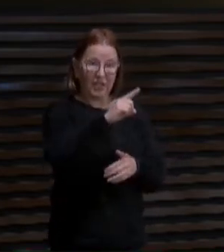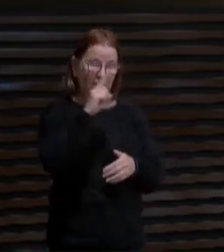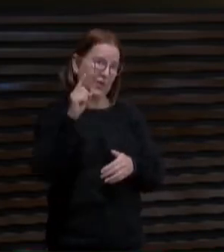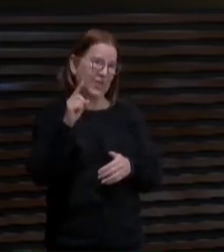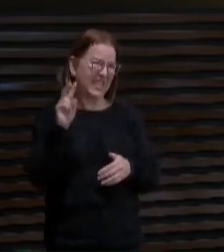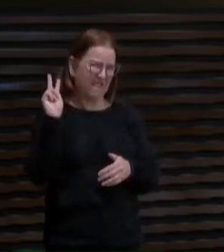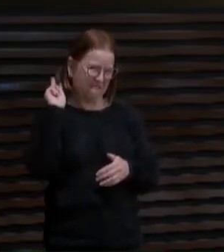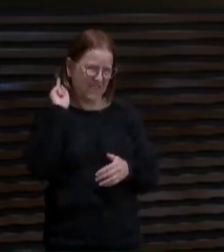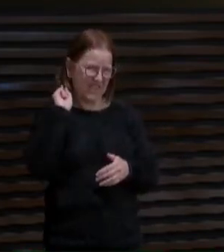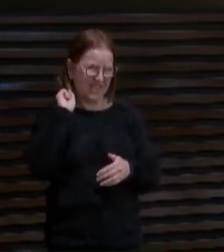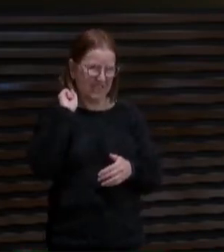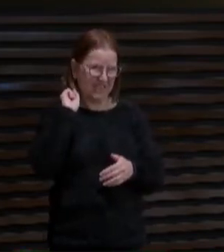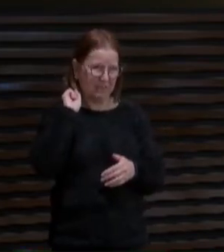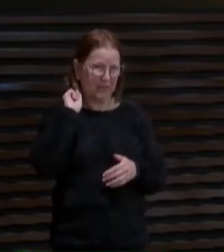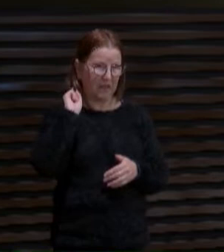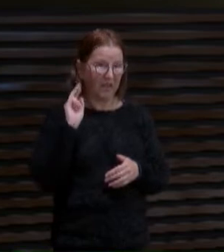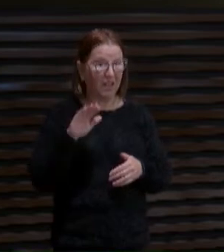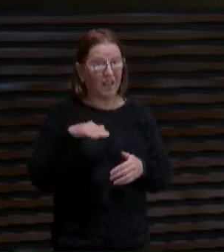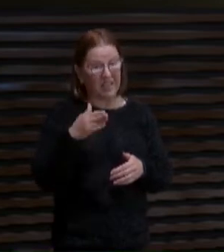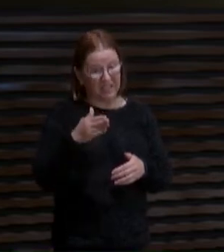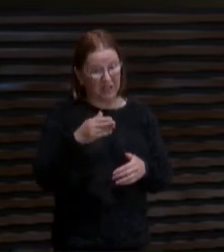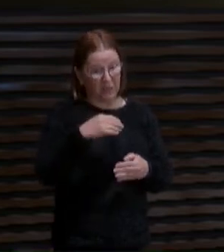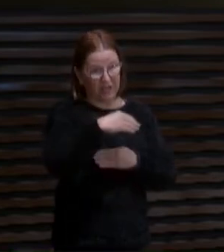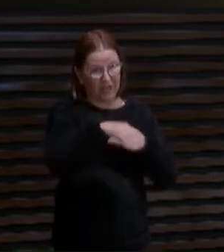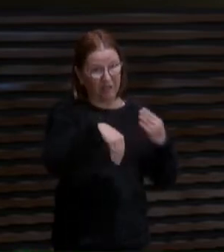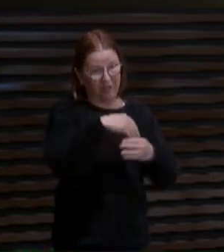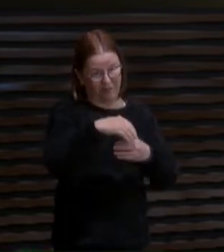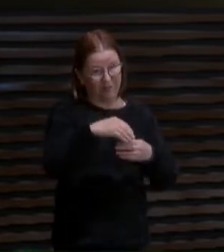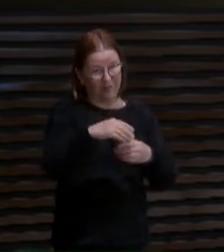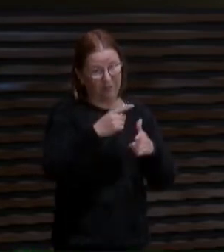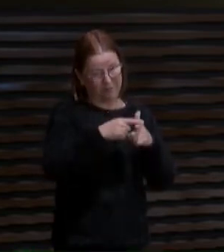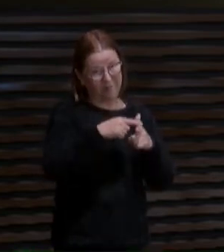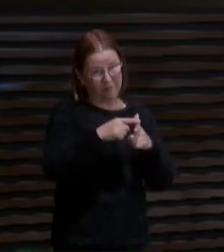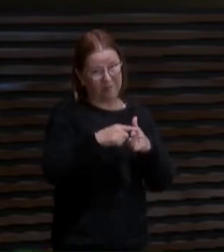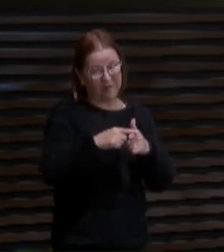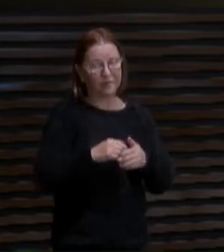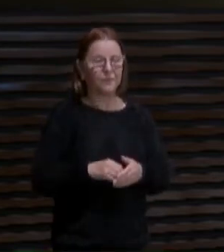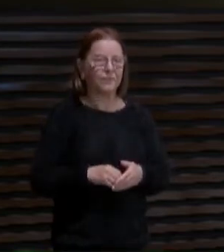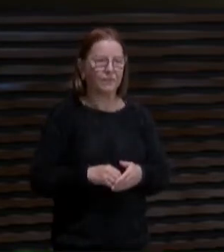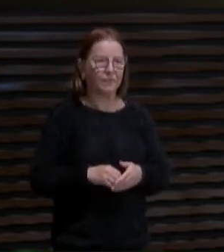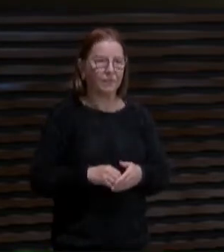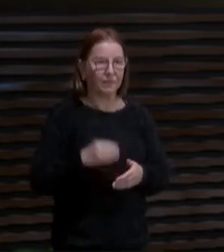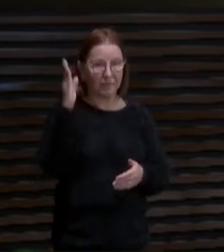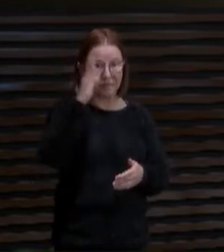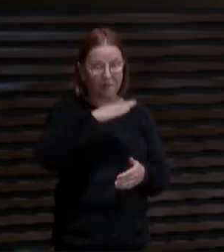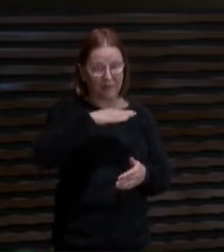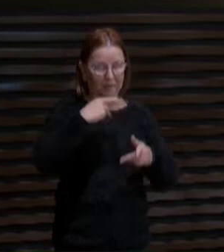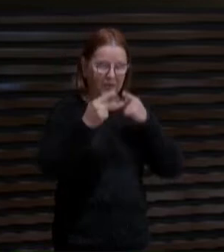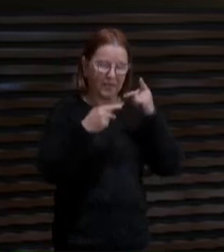estamos então passivamente envolvidos com a questão certamente a maledicência